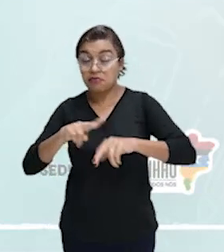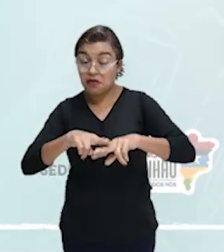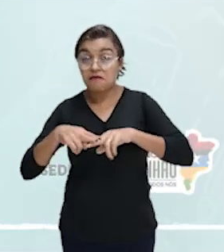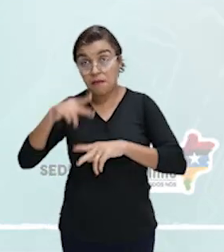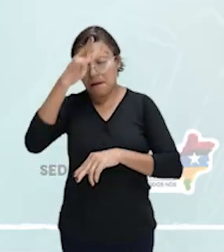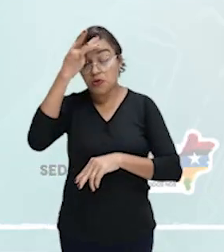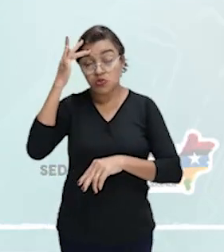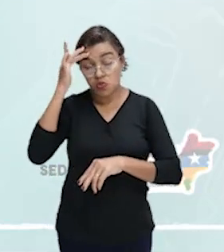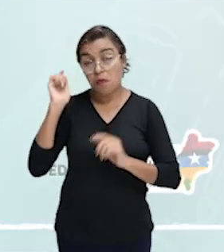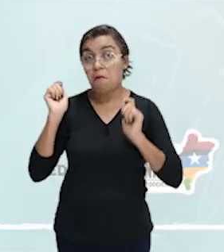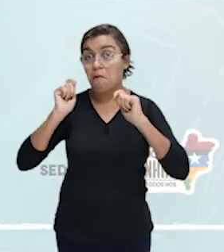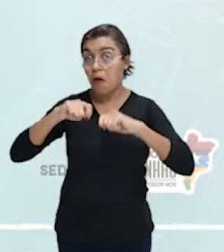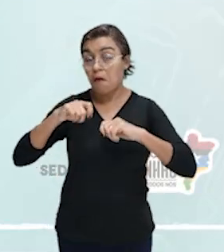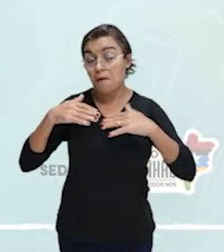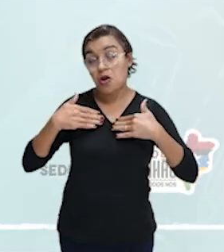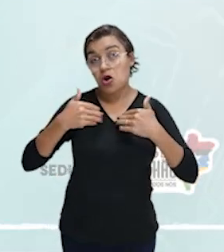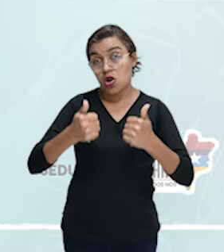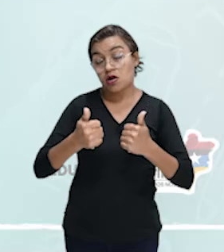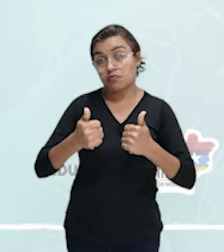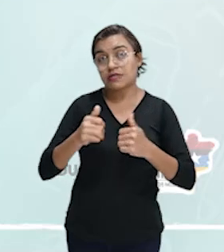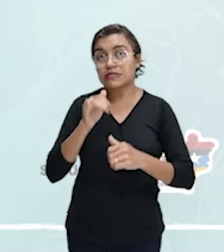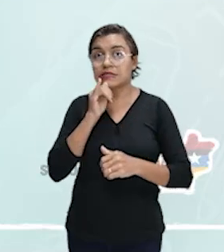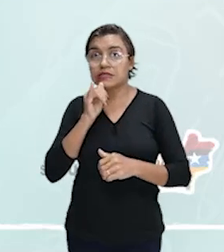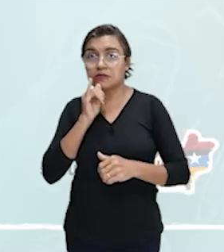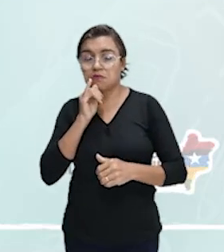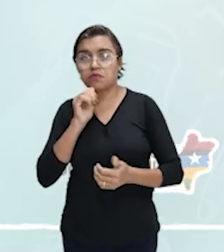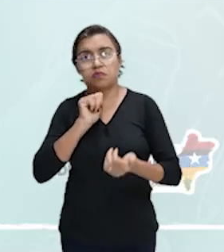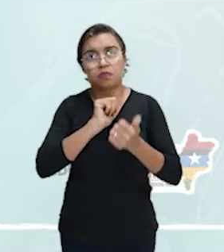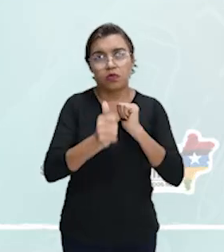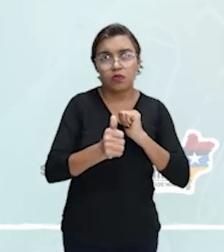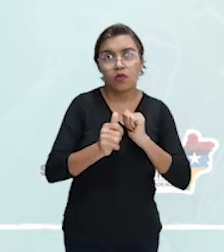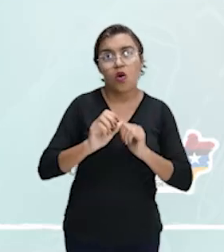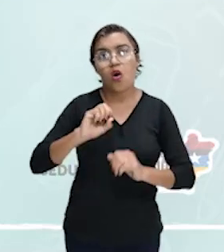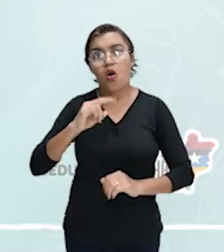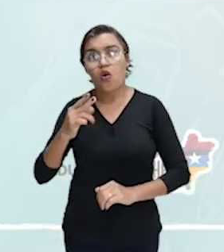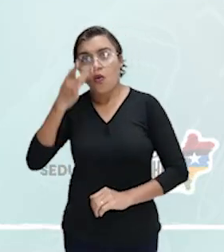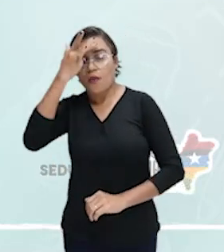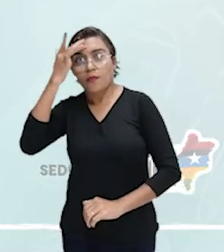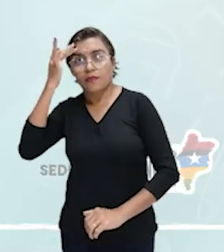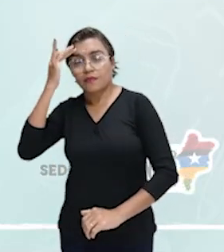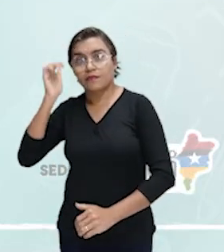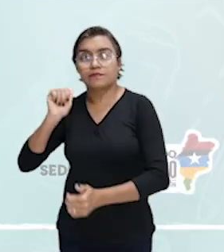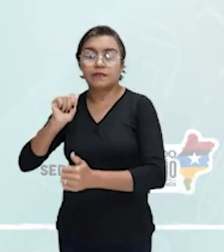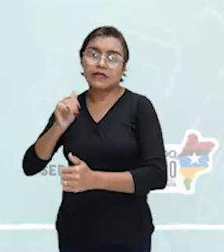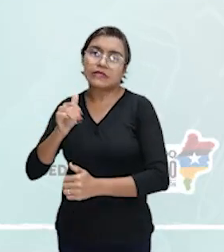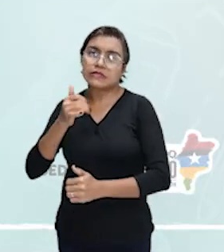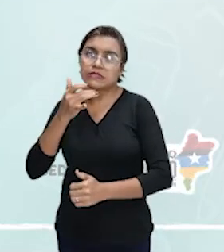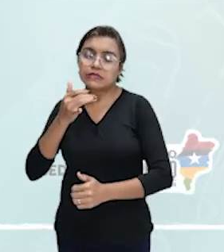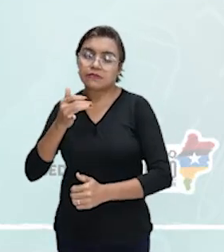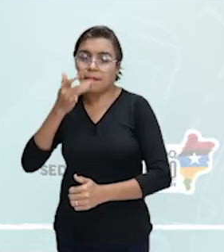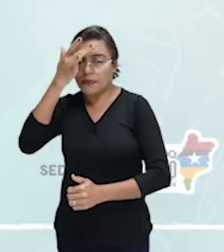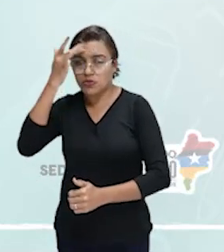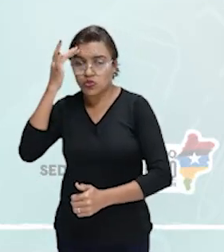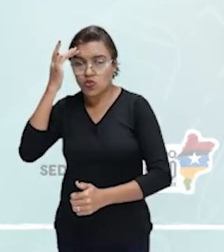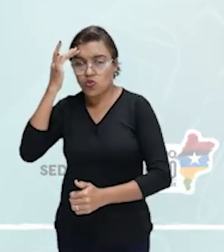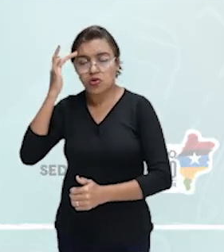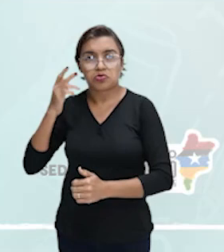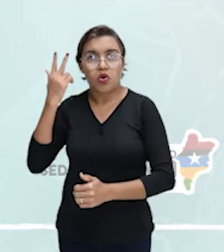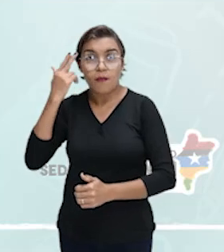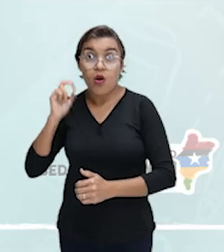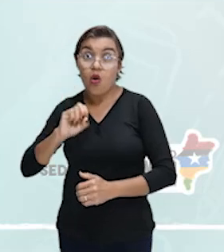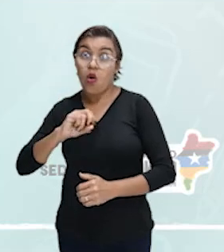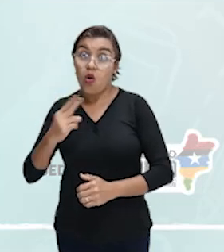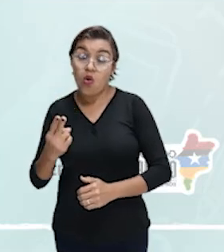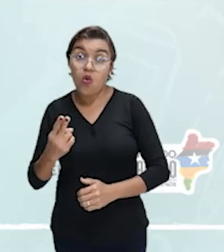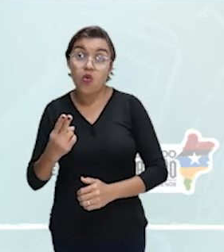que eu posso melhorar no indivíduo ou no atleta. Tá certo? Eu gosto sempre de fazer essa diferenciação aqui,